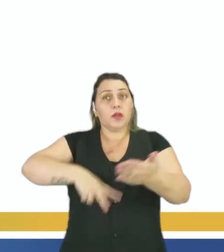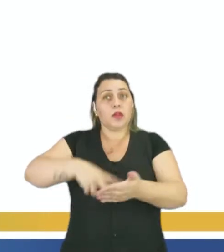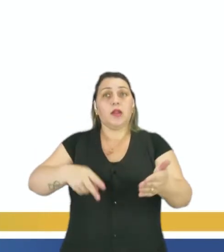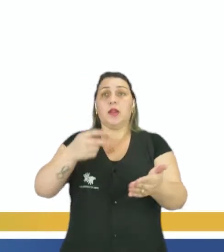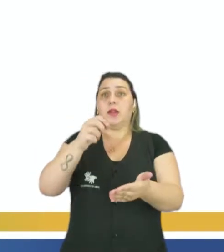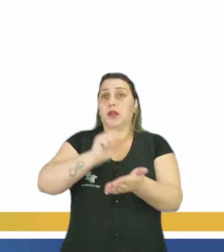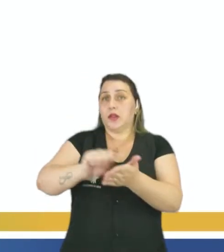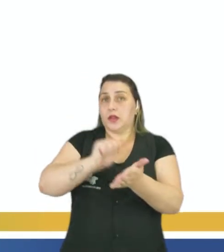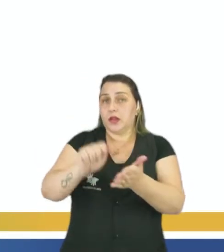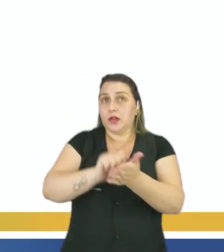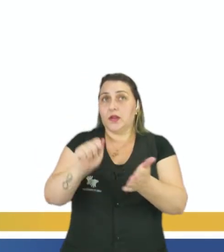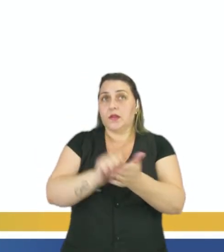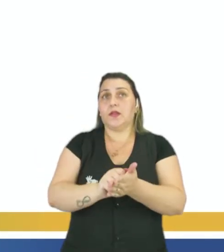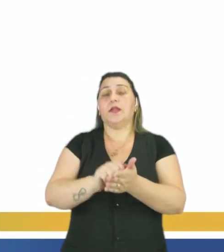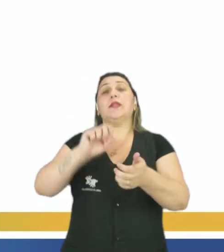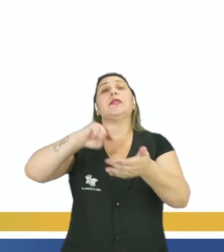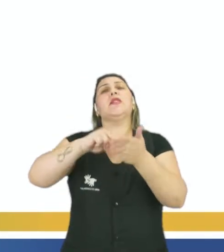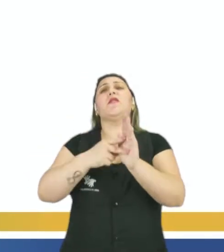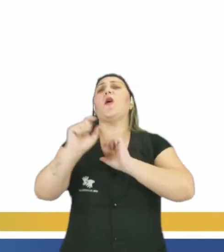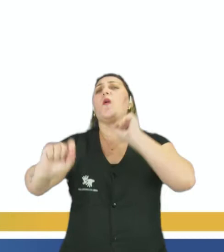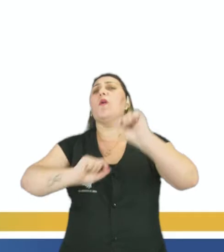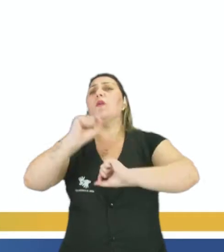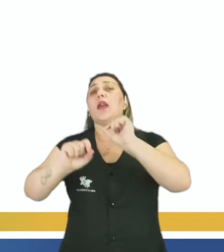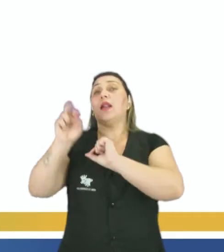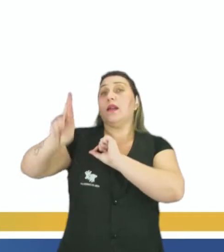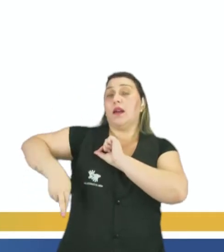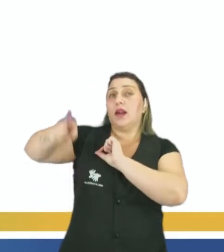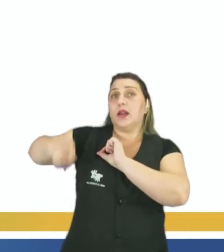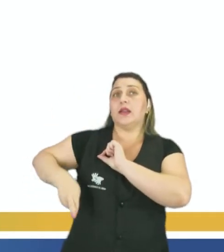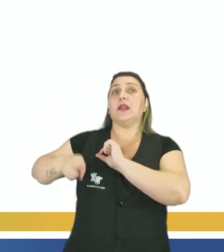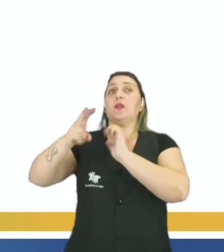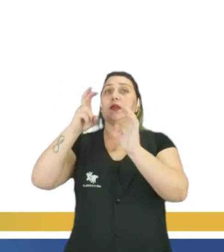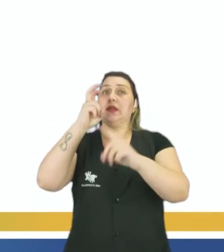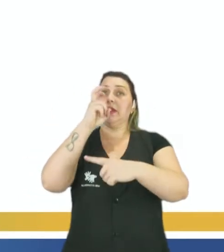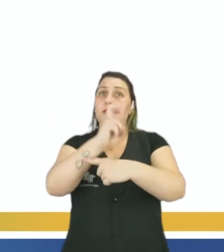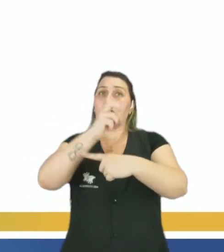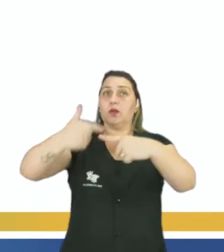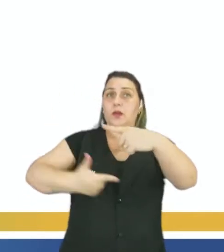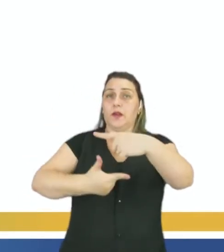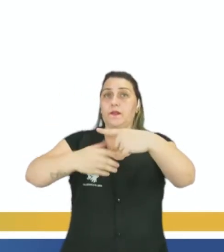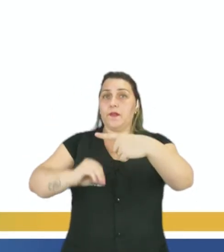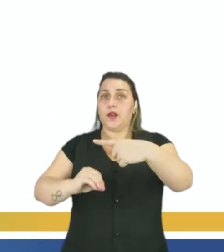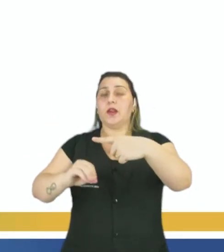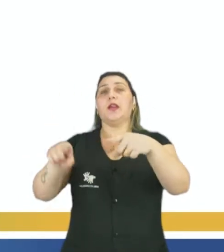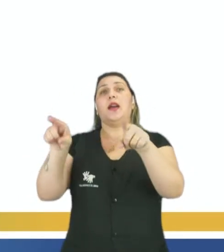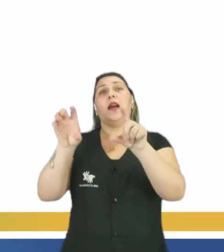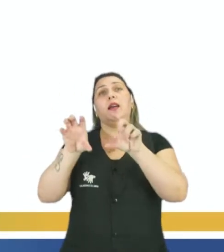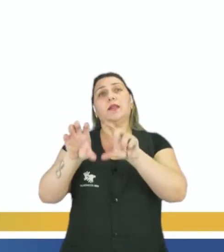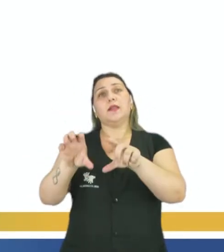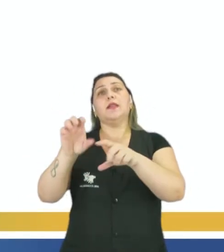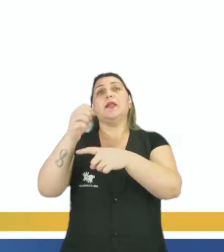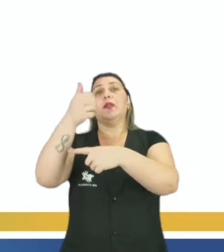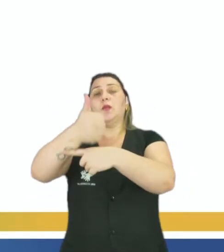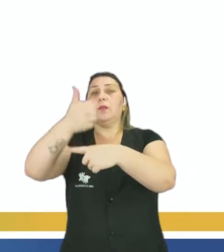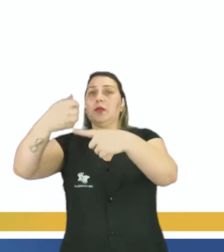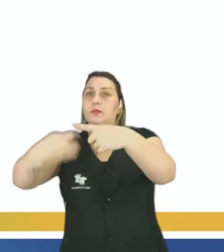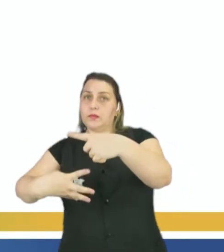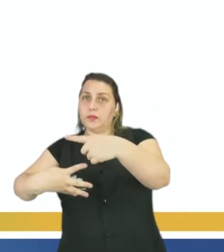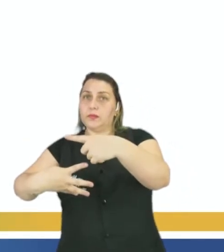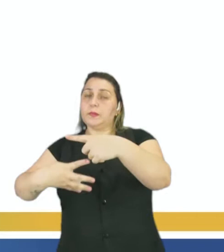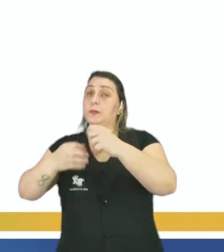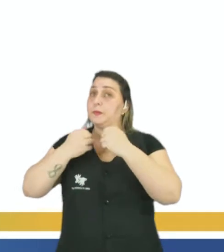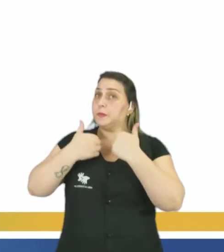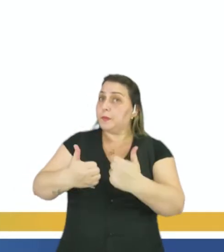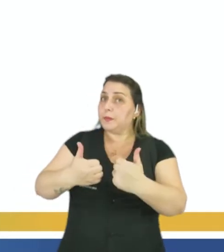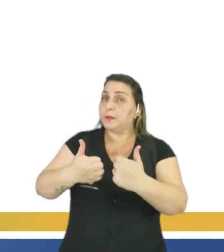analfabetos. Então isso implica dizer que 5 está para 20, assim como 1 está para 4.